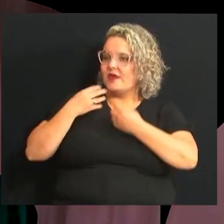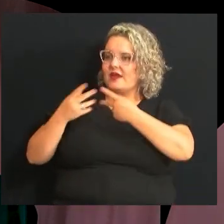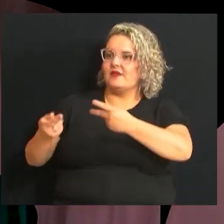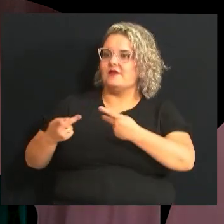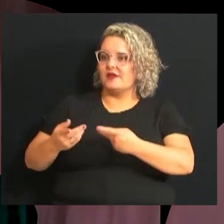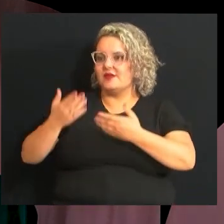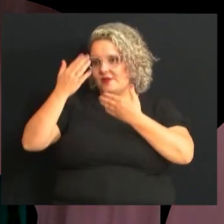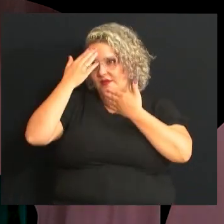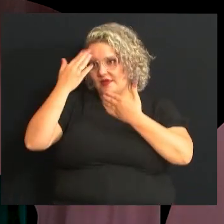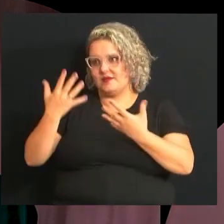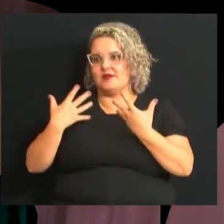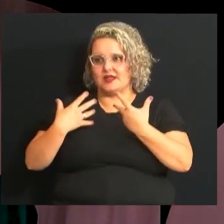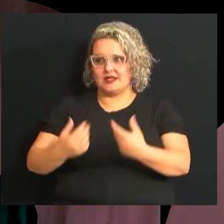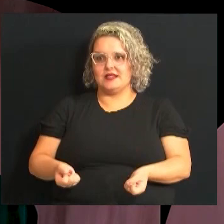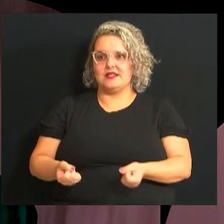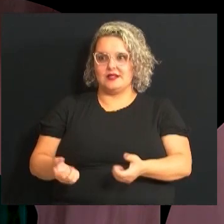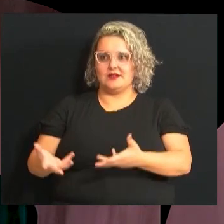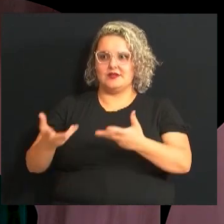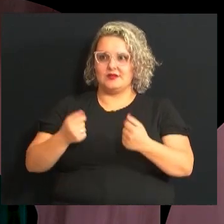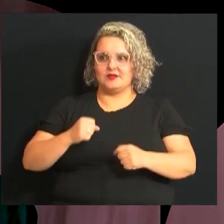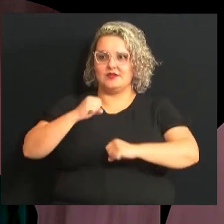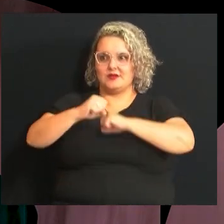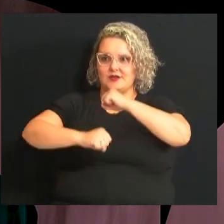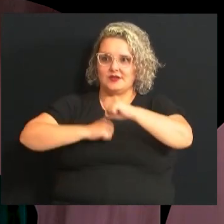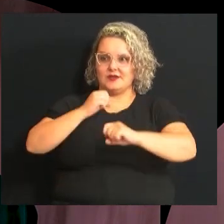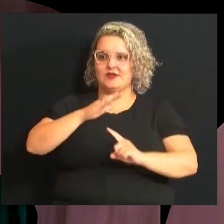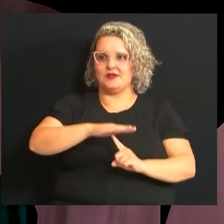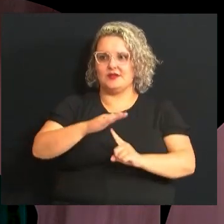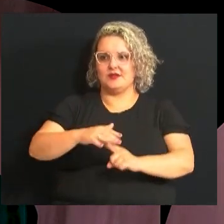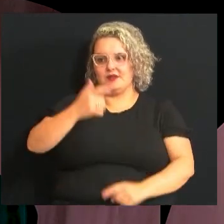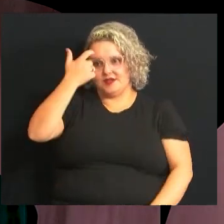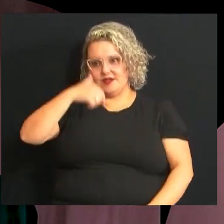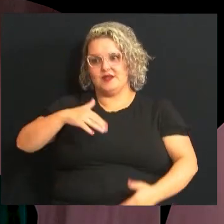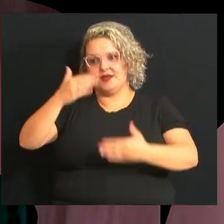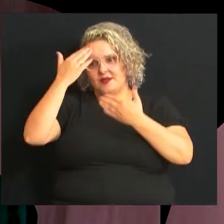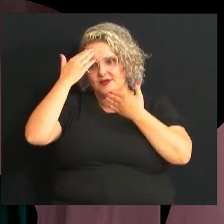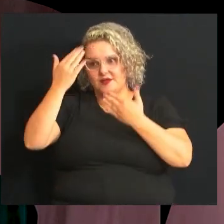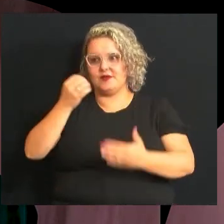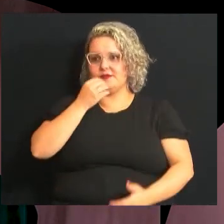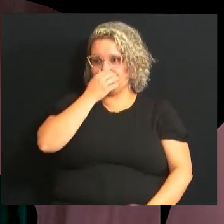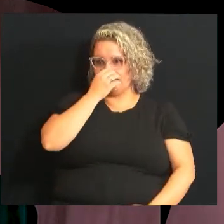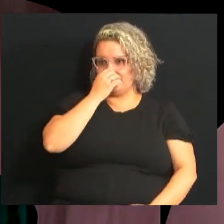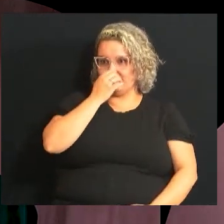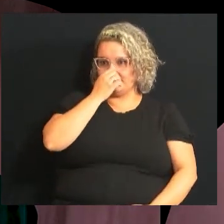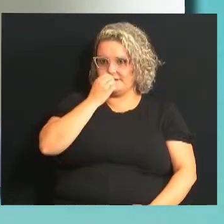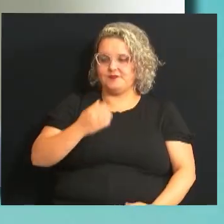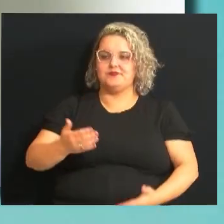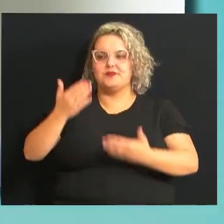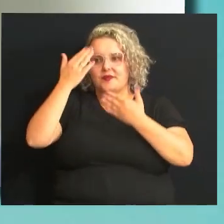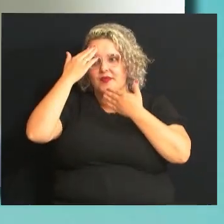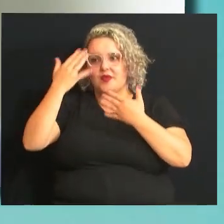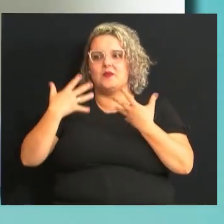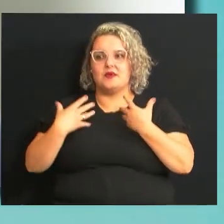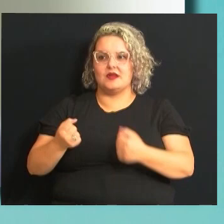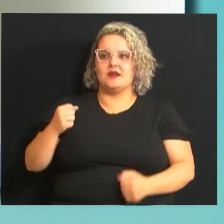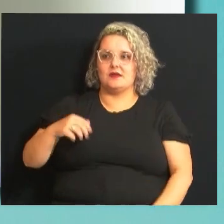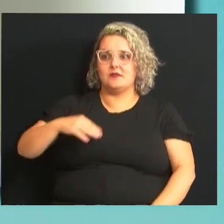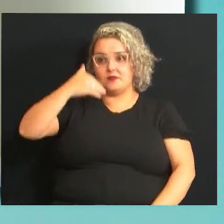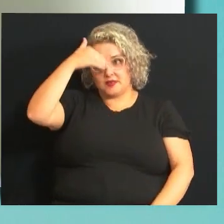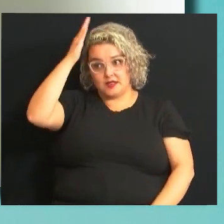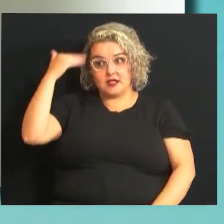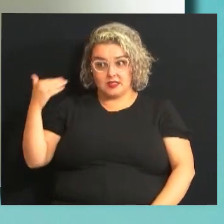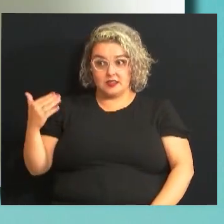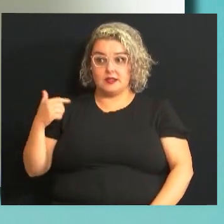contra esse desperdício. É isso mesmo, Saulo? Seja bem-vindo. Muito obrigada por topar nosso convite aqui no Giro Ambiental. Não, eu que